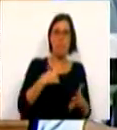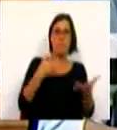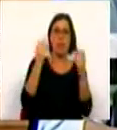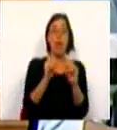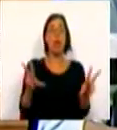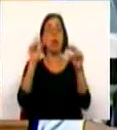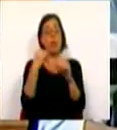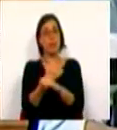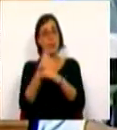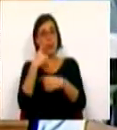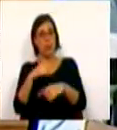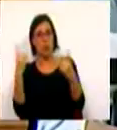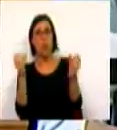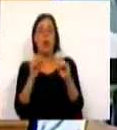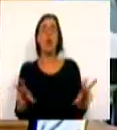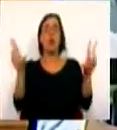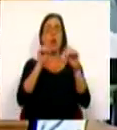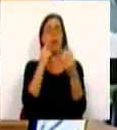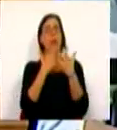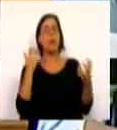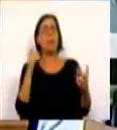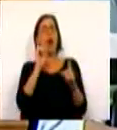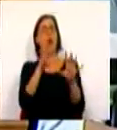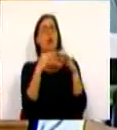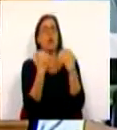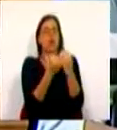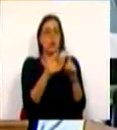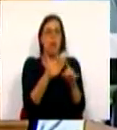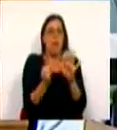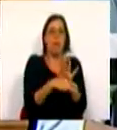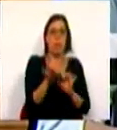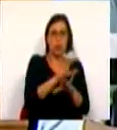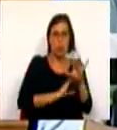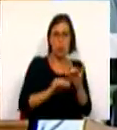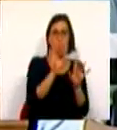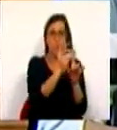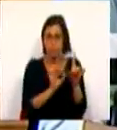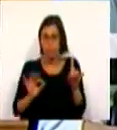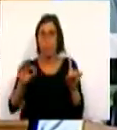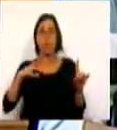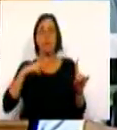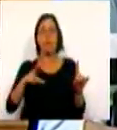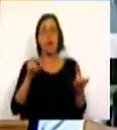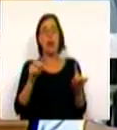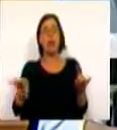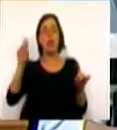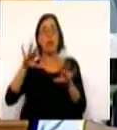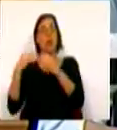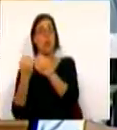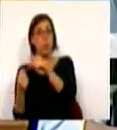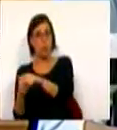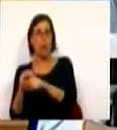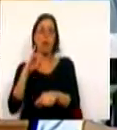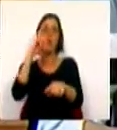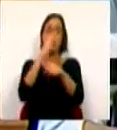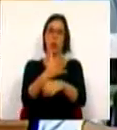inovação nos serviços públicos, a inovação com impacto social através de fundos comunitários alocados à Portugal Inovação Social serão